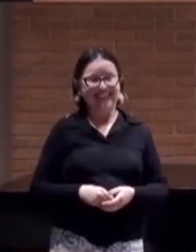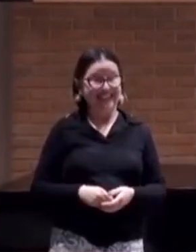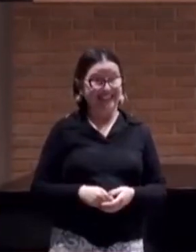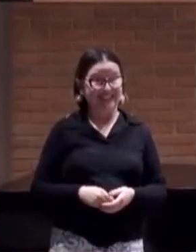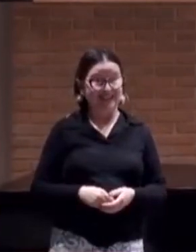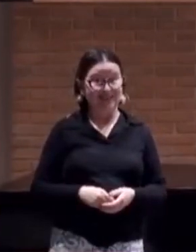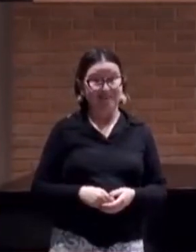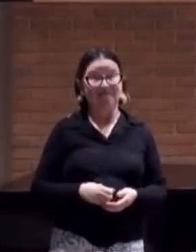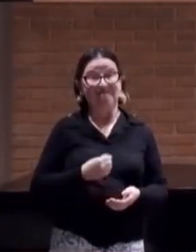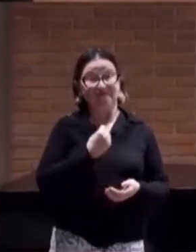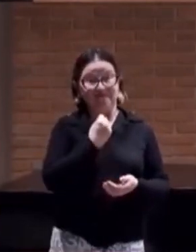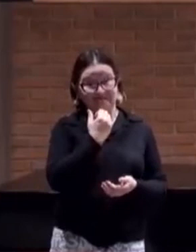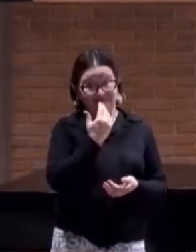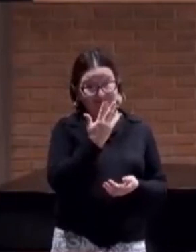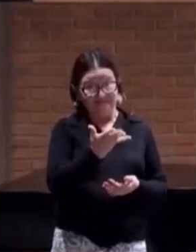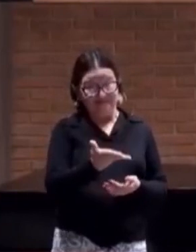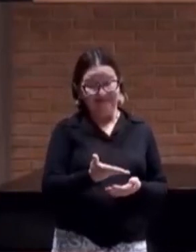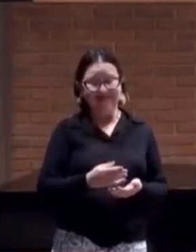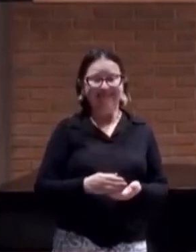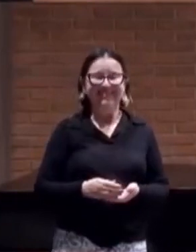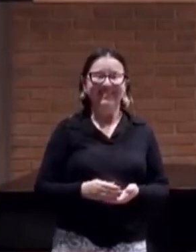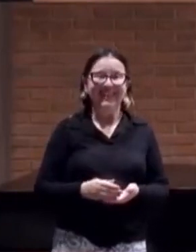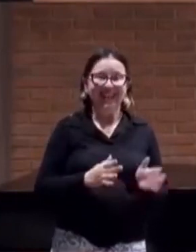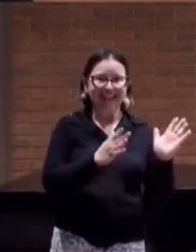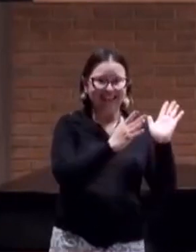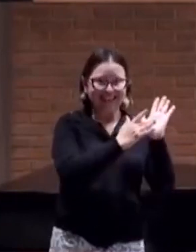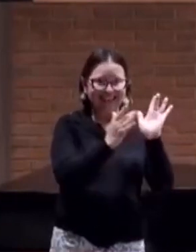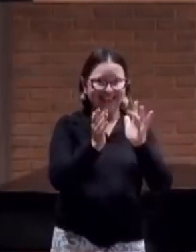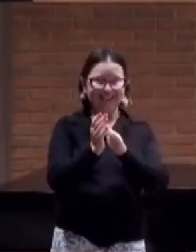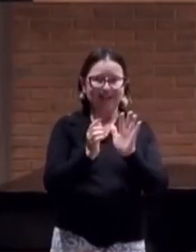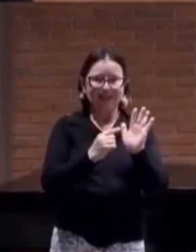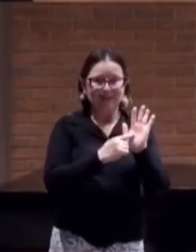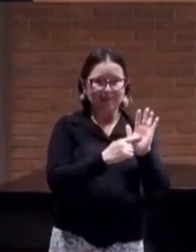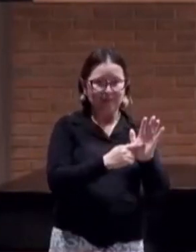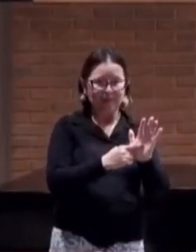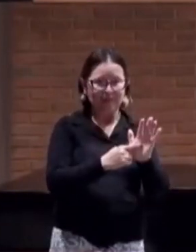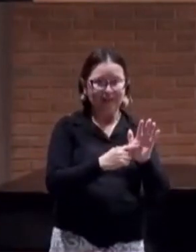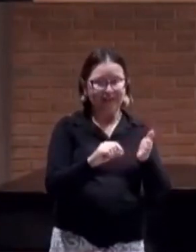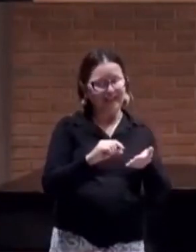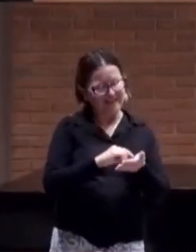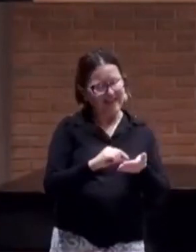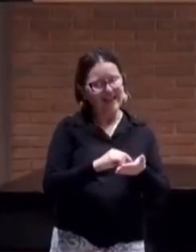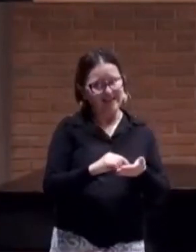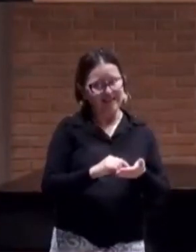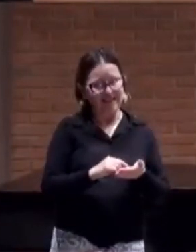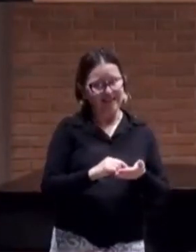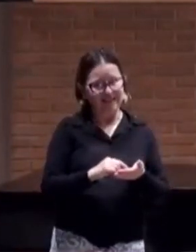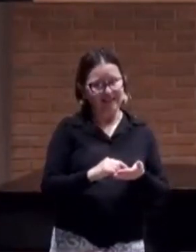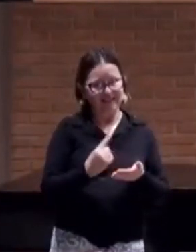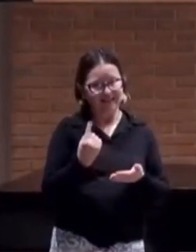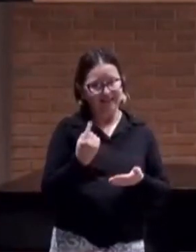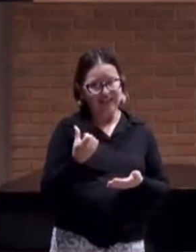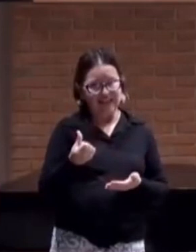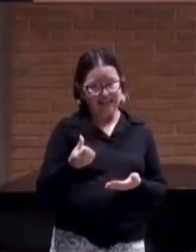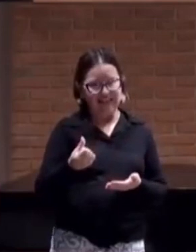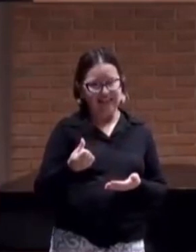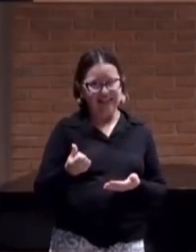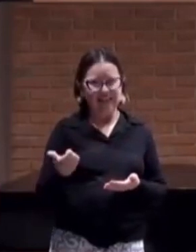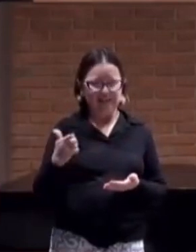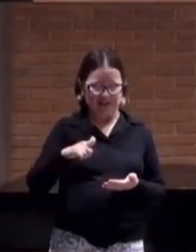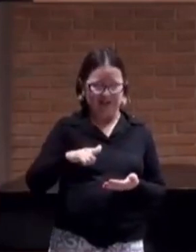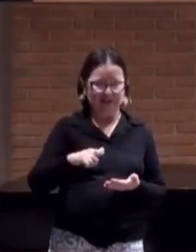preciosa. Aqui Jesus mostra, vamos voltar ao versículo 16, só para a gente dar uma